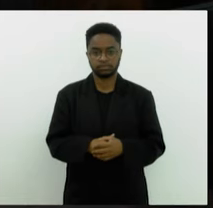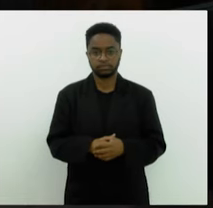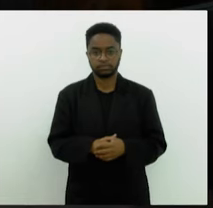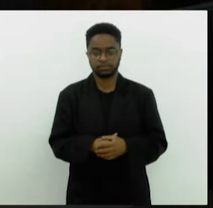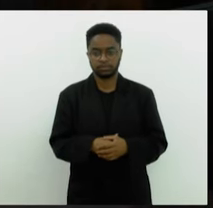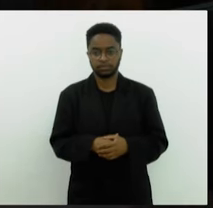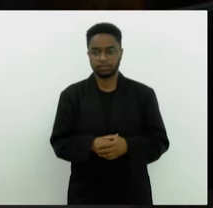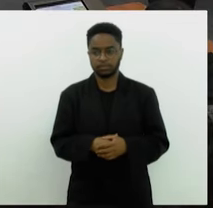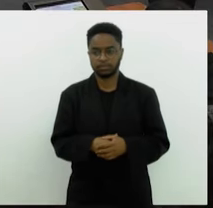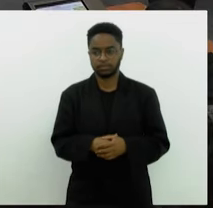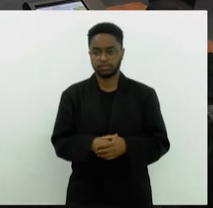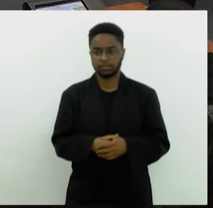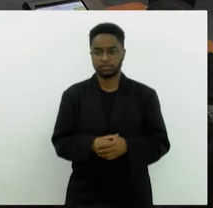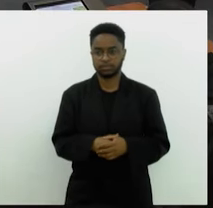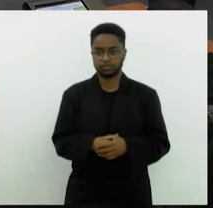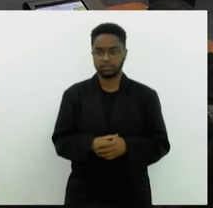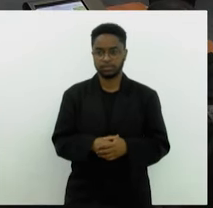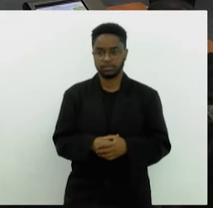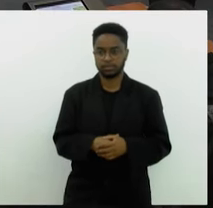Tá,